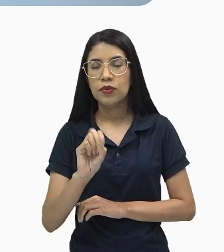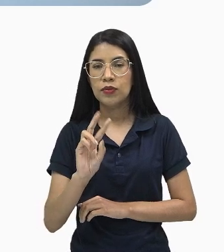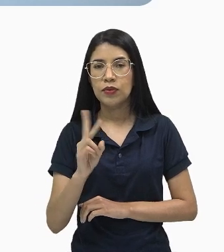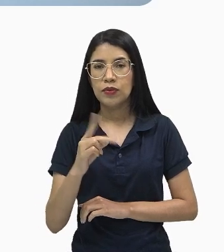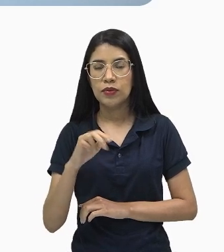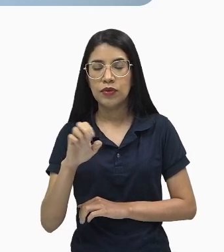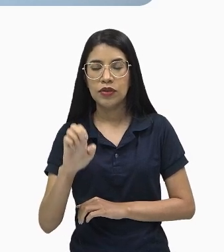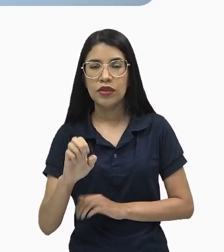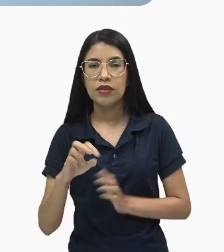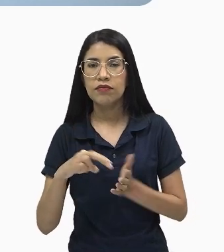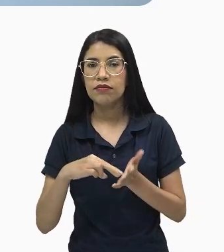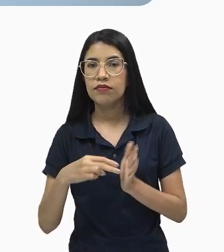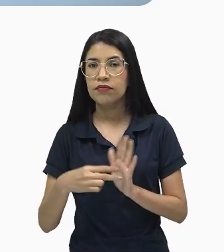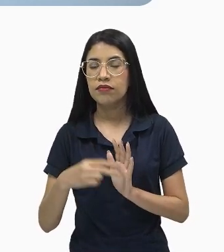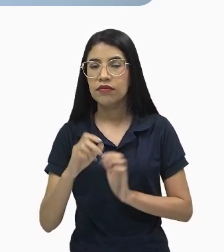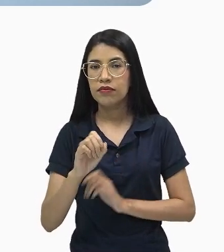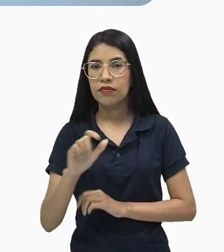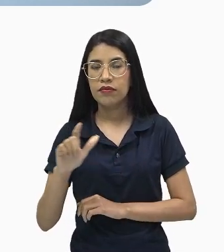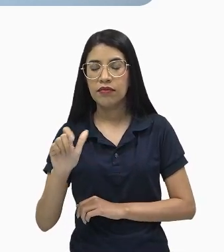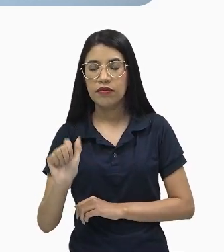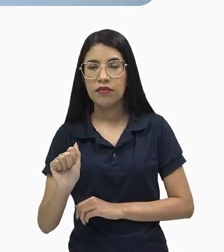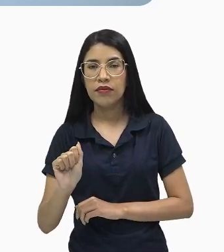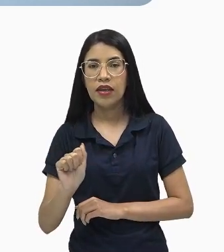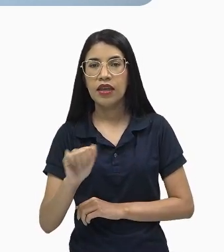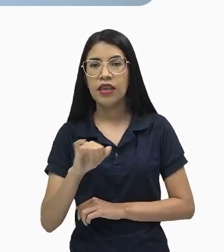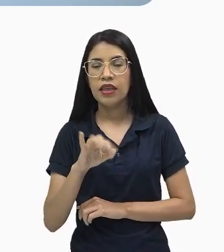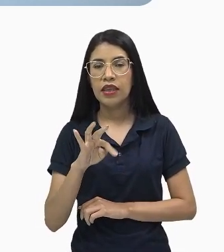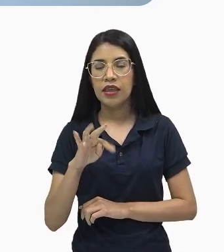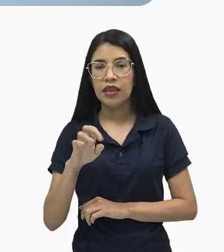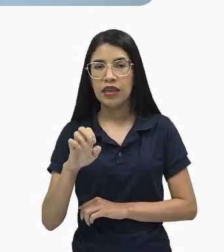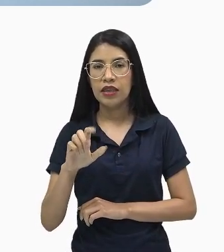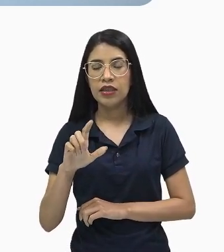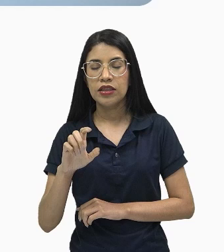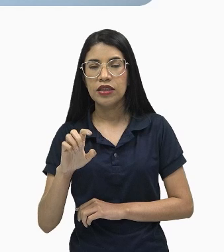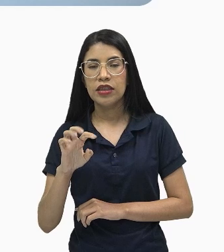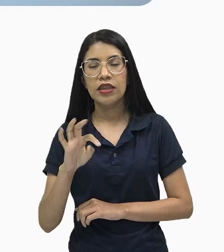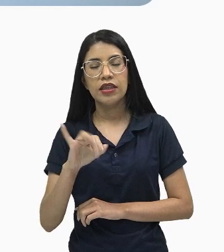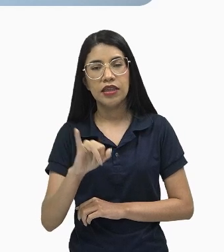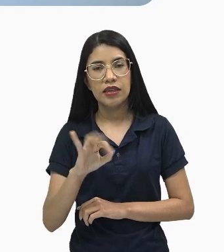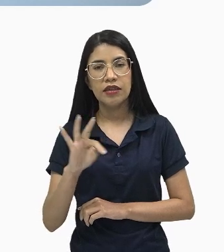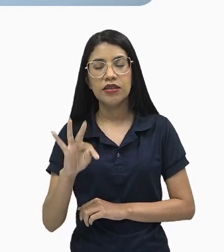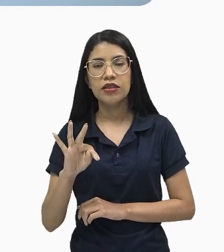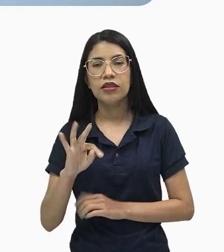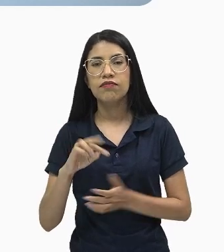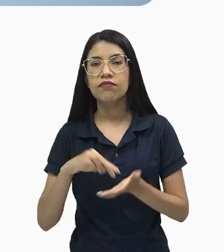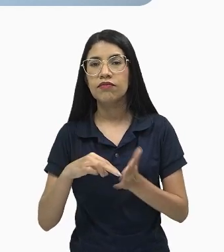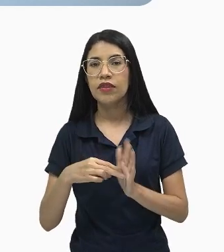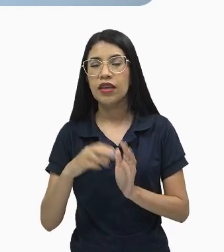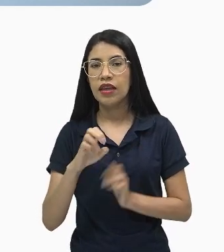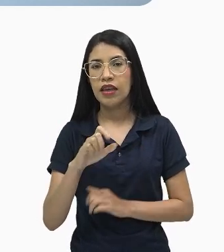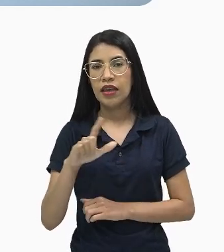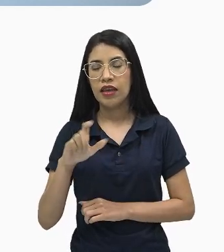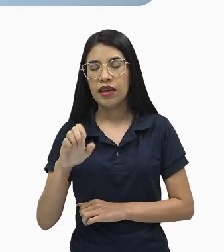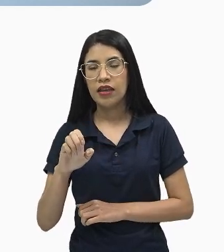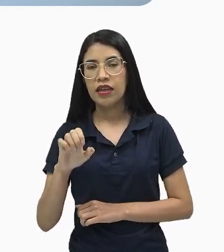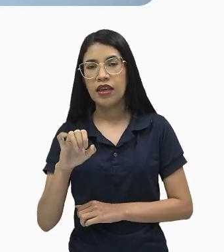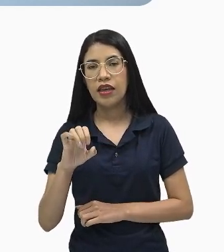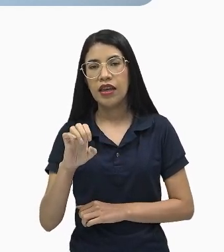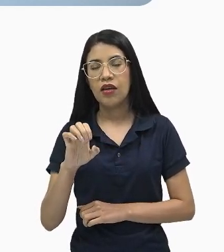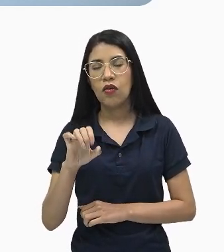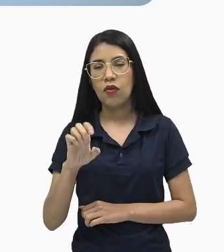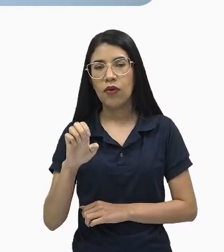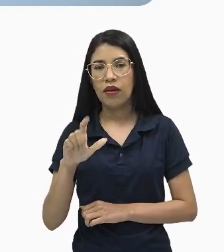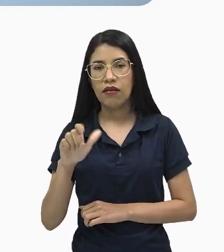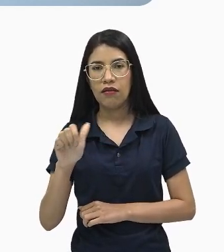para essas pessoas, nós temos as mudanças no verbo. E vamos ver aqui a nossa primeira mudança, que é